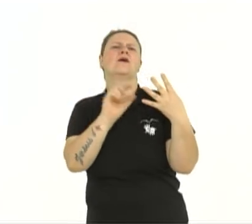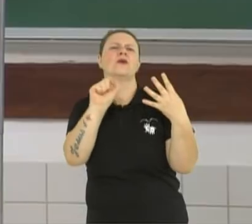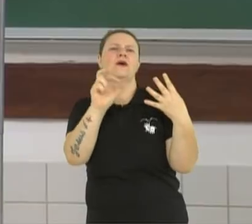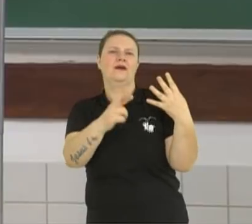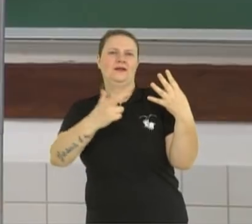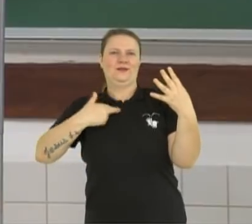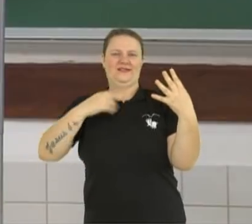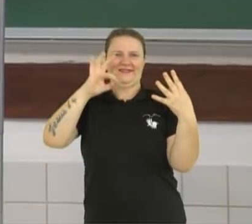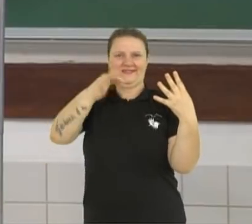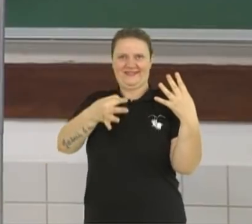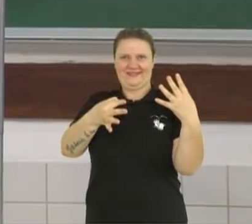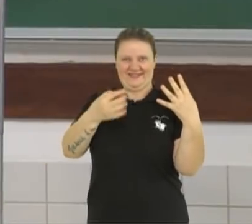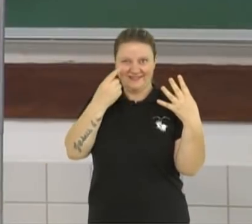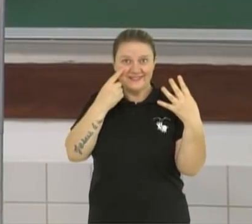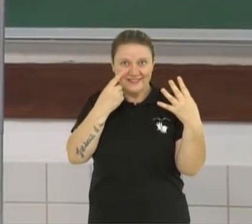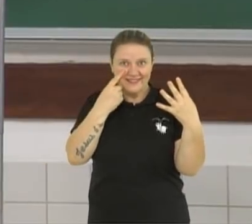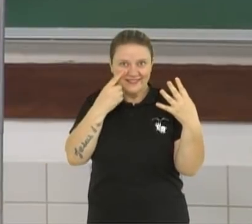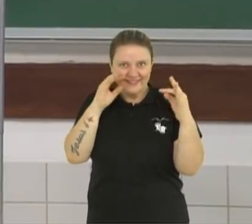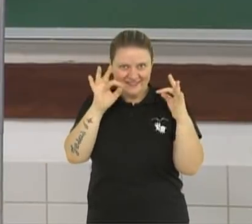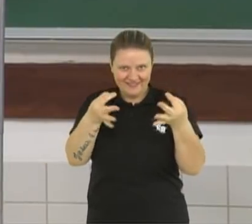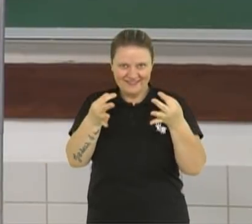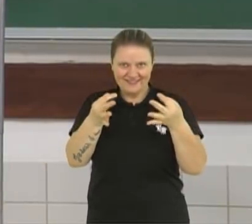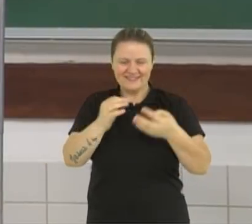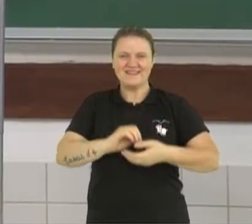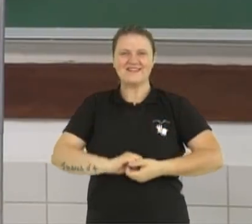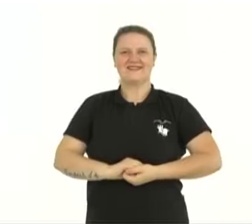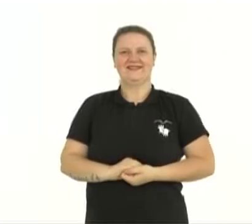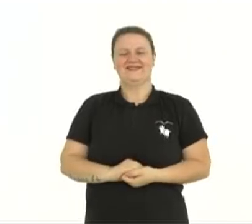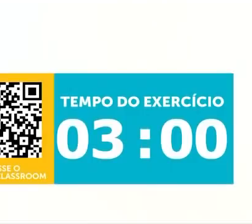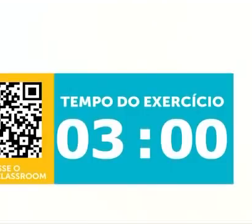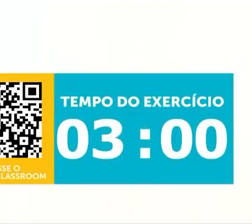parapente. Vamos ver qual a resposta correta daqui a pouco.